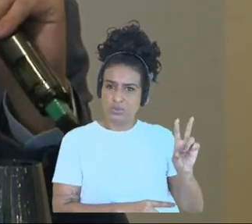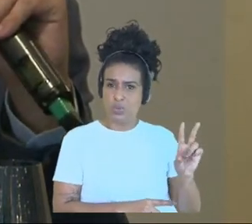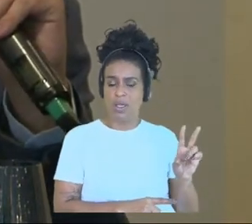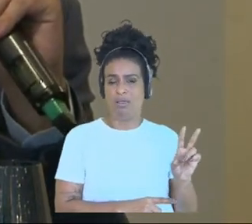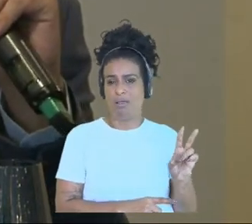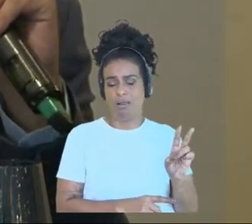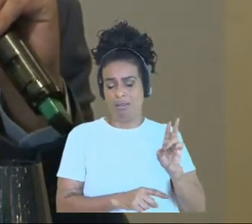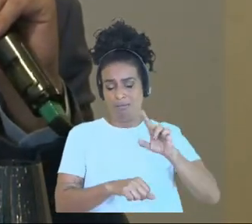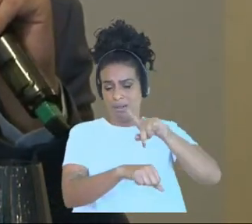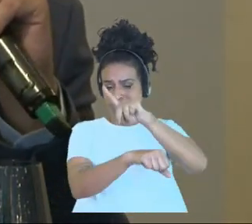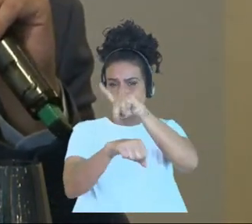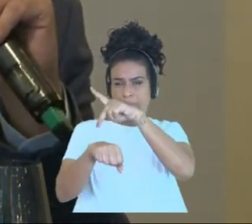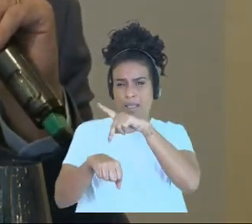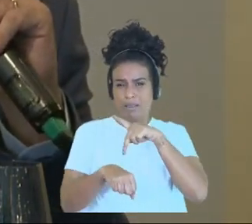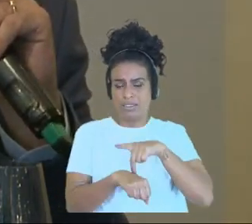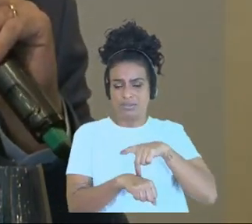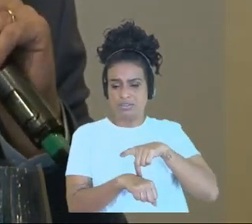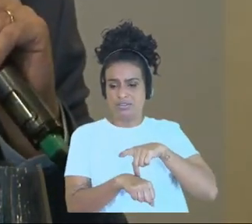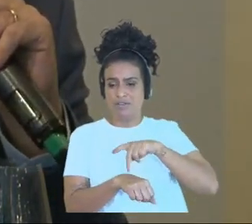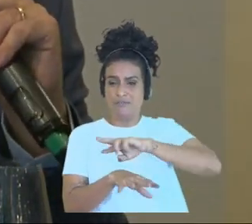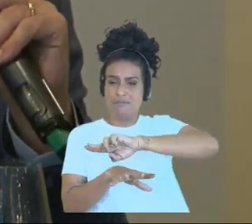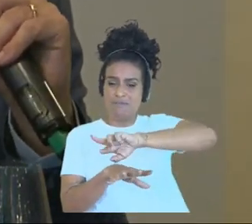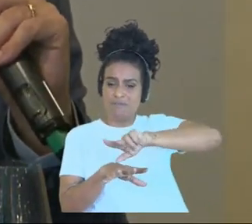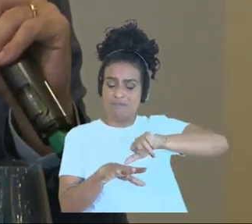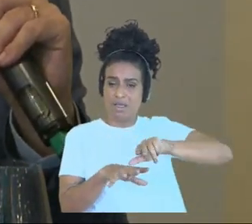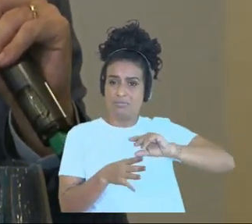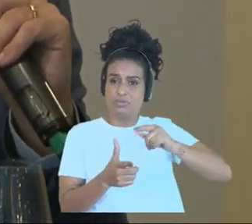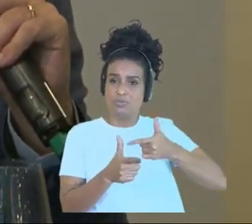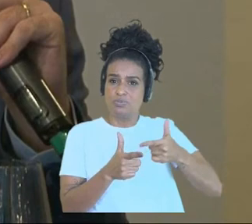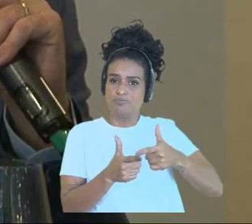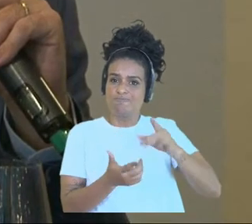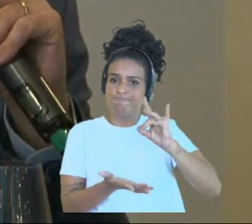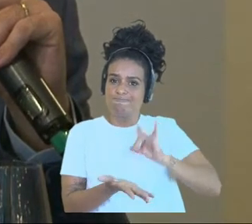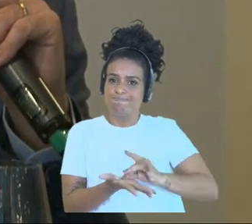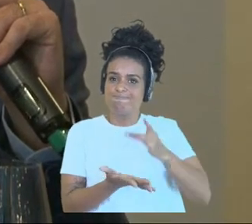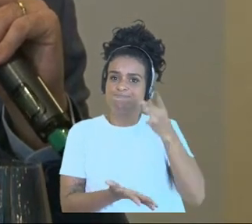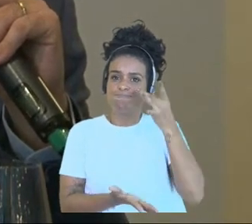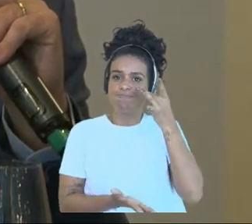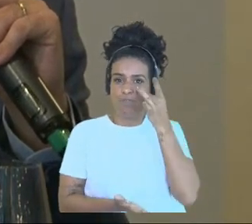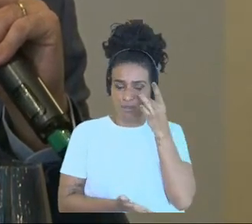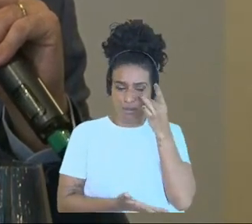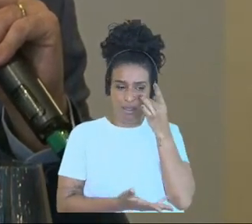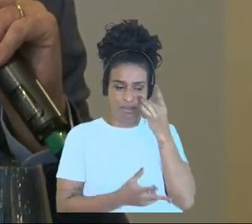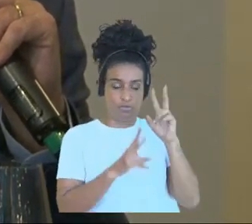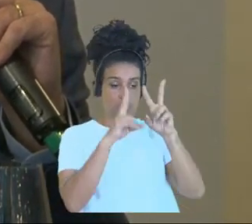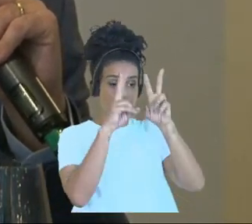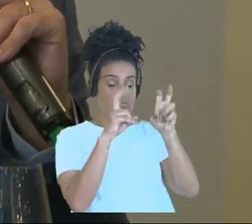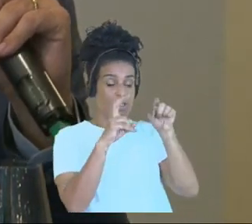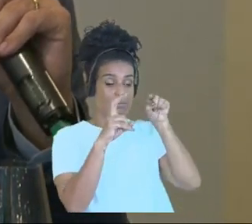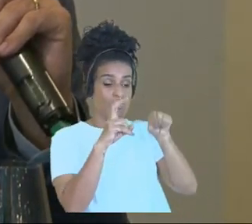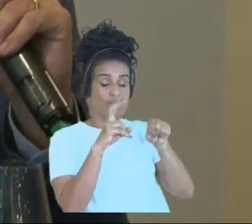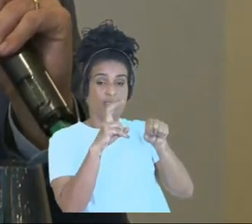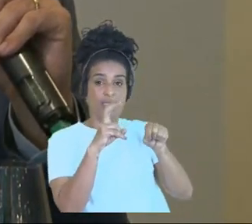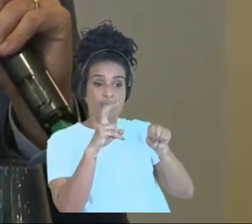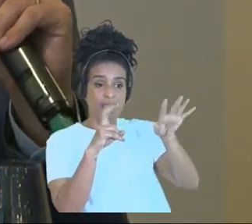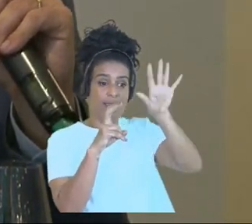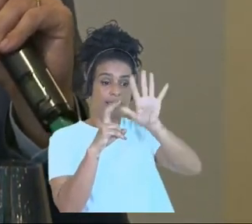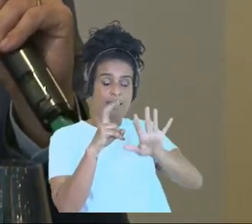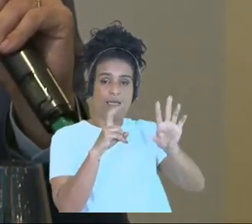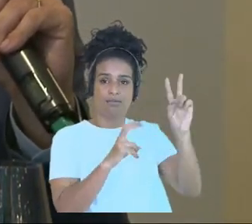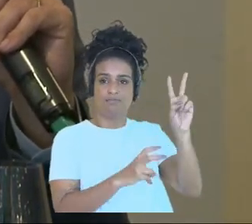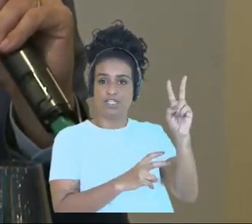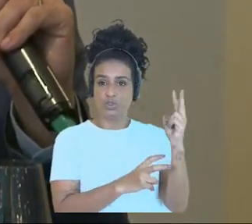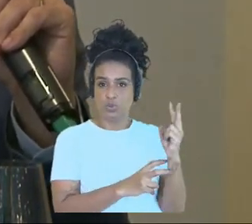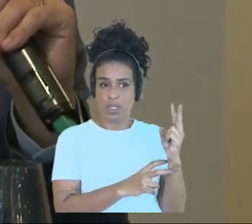etc., é que agora a gente tem um problema real com relação à Venezuela. Em 2003, a Venezuela não era uma